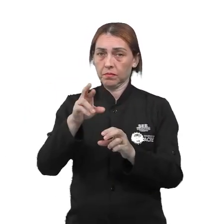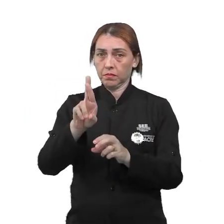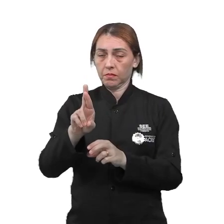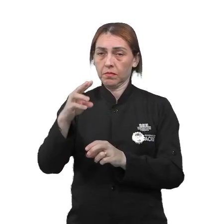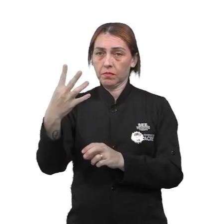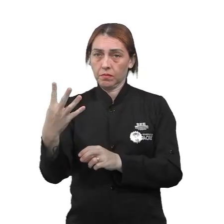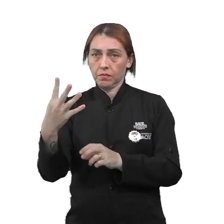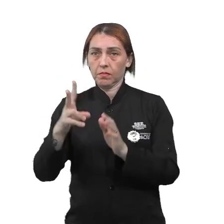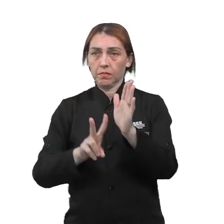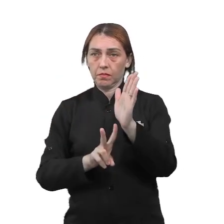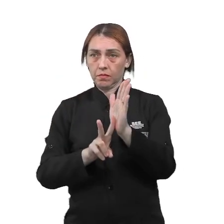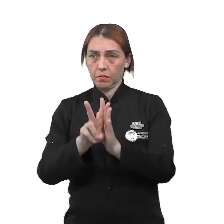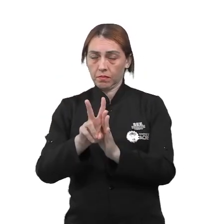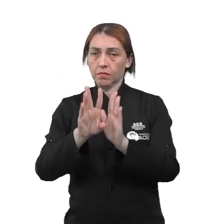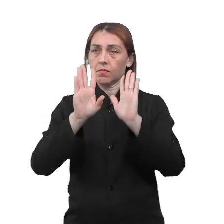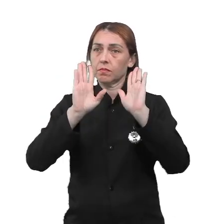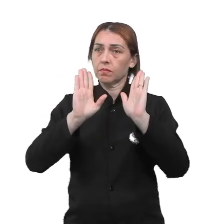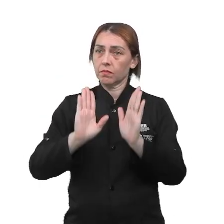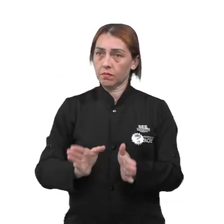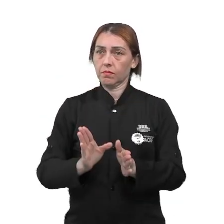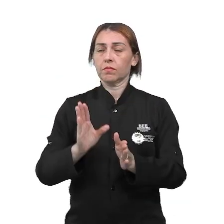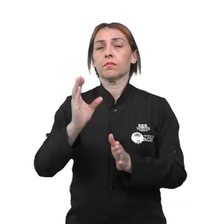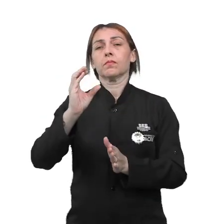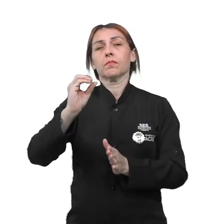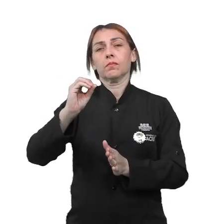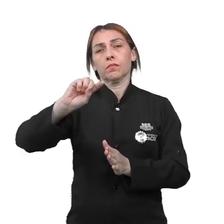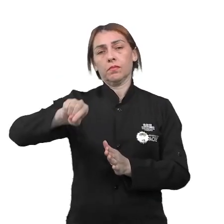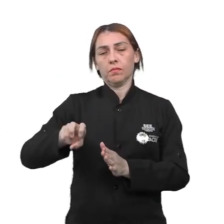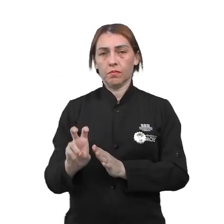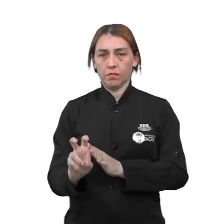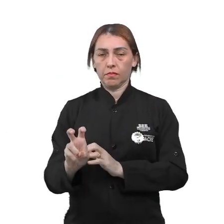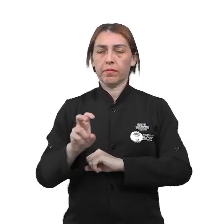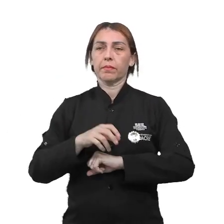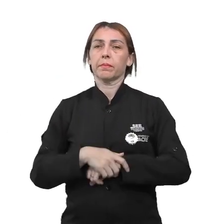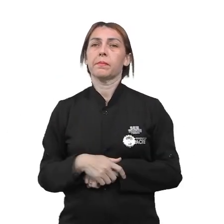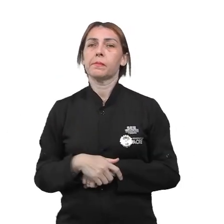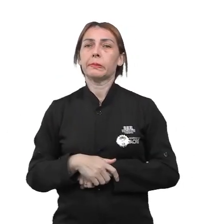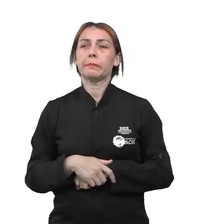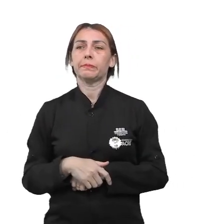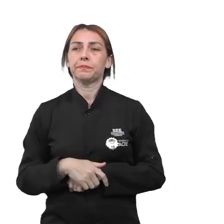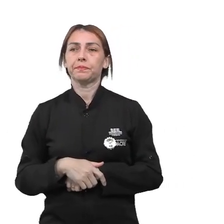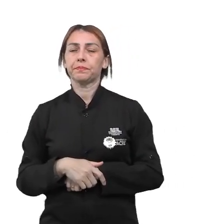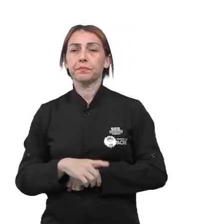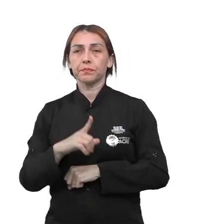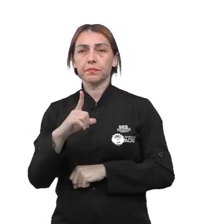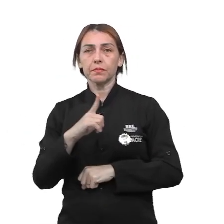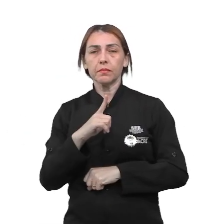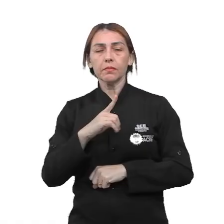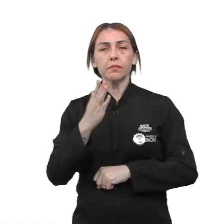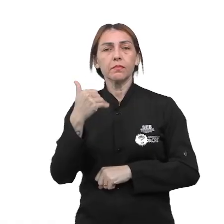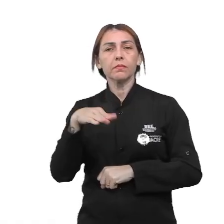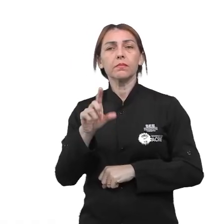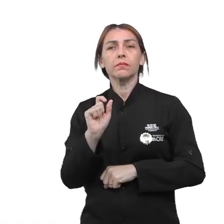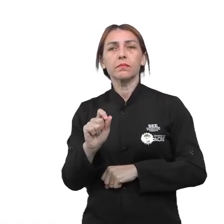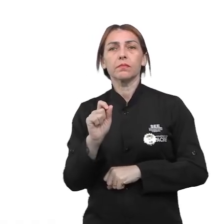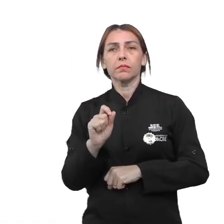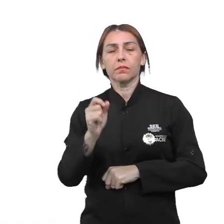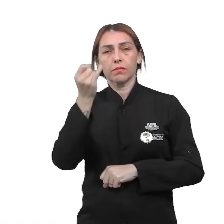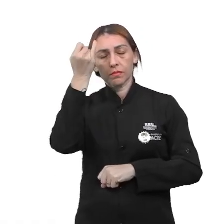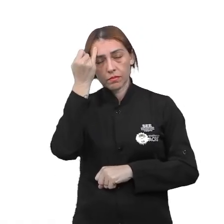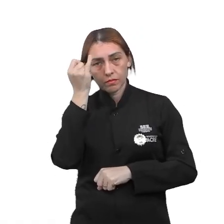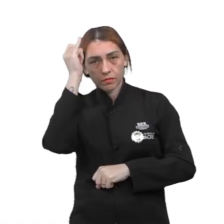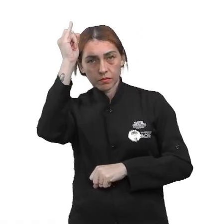O volume da esfera, como a gente já viu aqui, ó, dividindo os valores, vai dar 0,5, ok? Eu tenho o que mais aqui, ó? Eu tenho uma